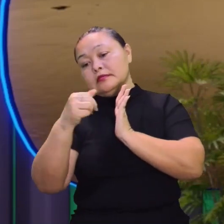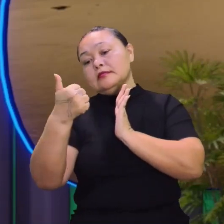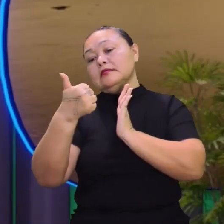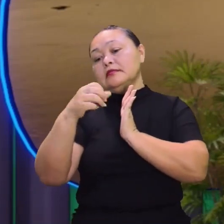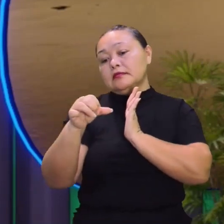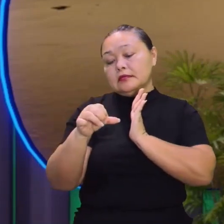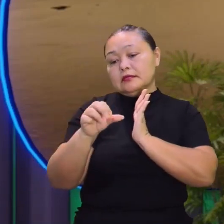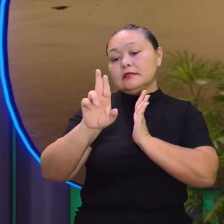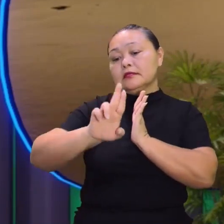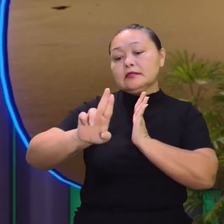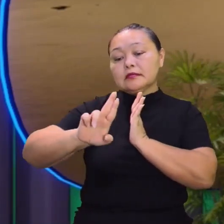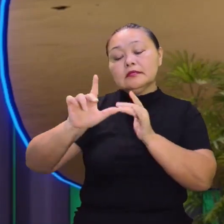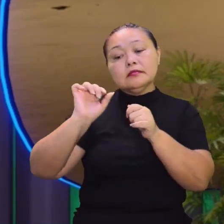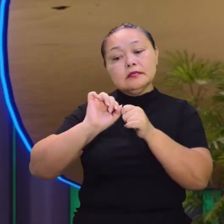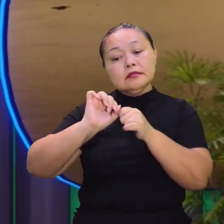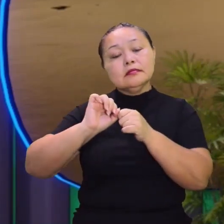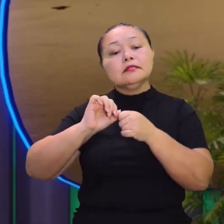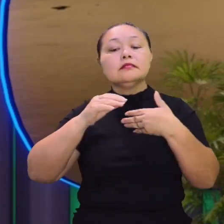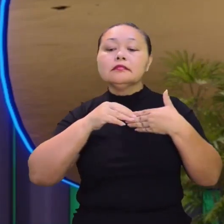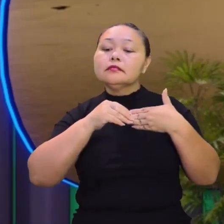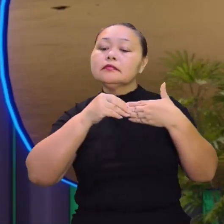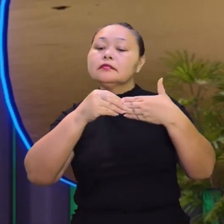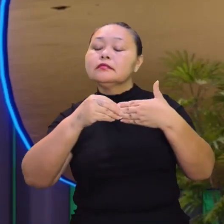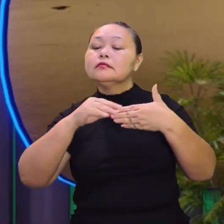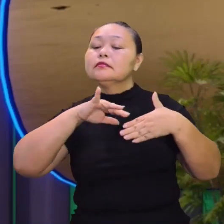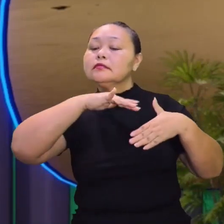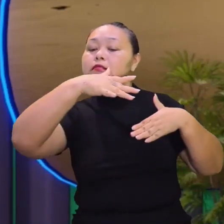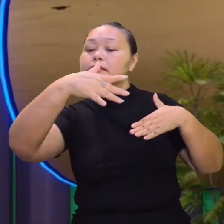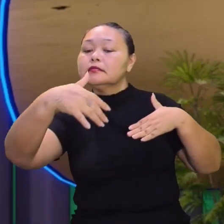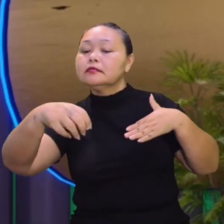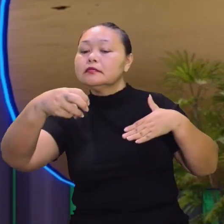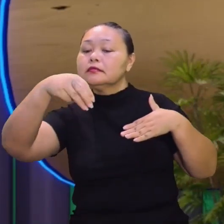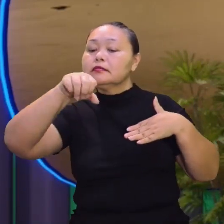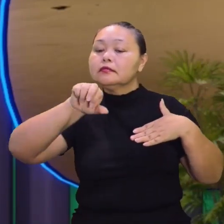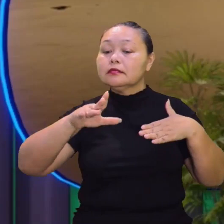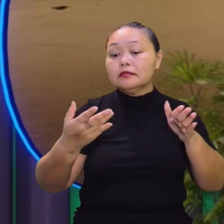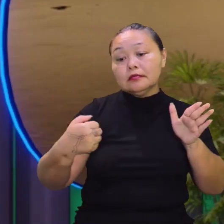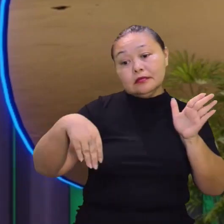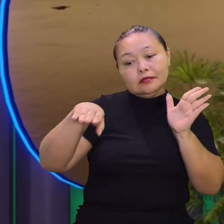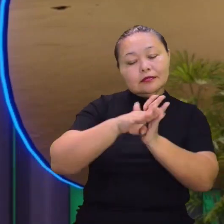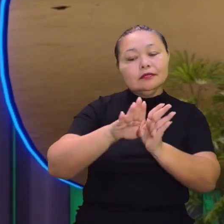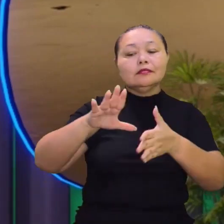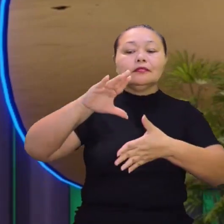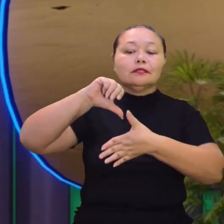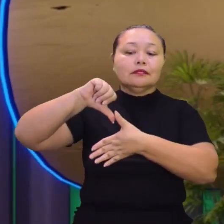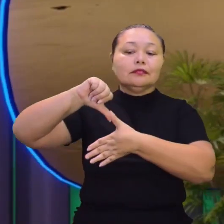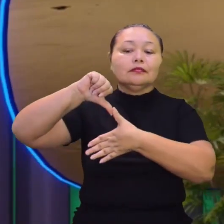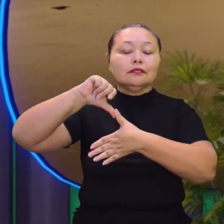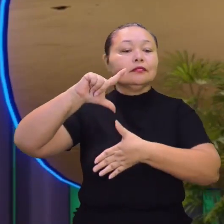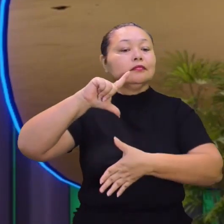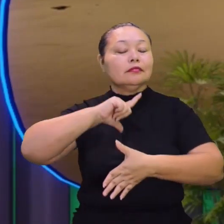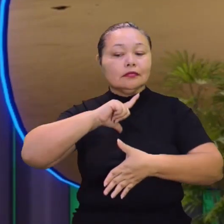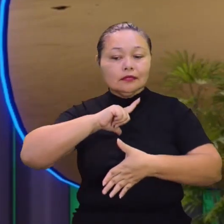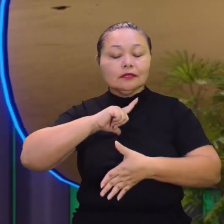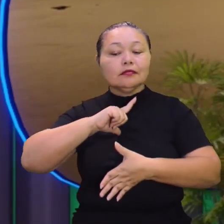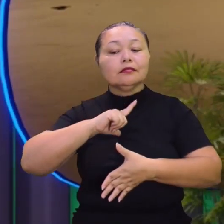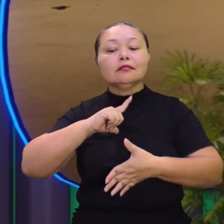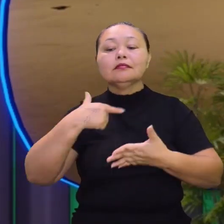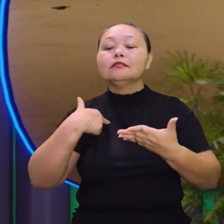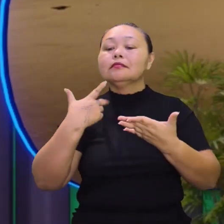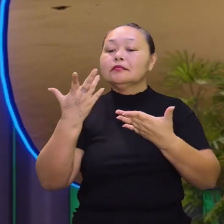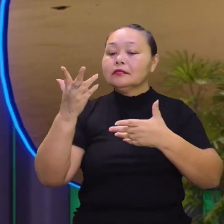que não utilizava as hidrovias, porque tinha que atravessar o oceano, o mar, para poder chegar aqui na América. Então, mas a gente tinha já o